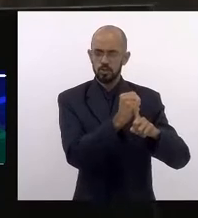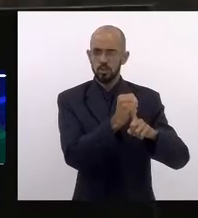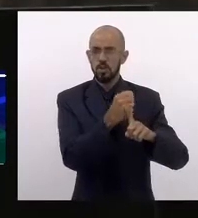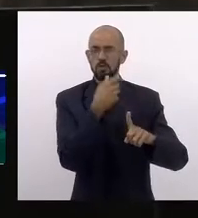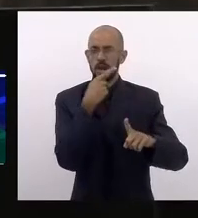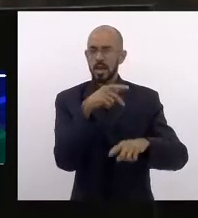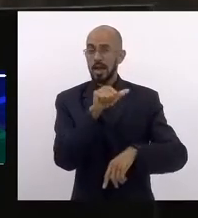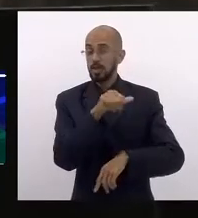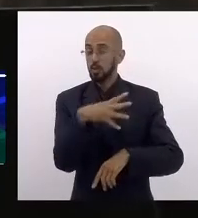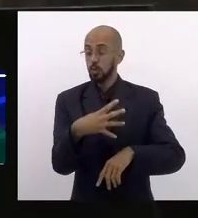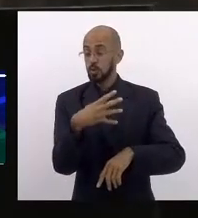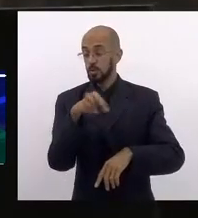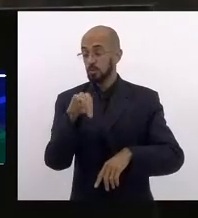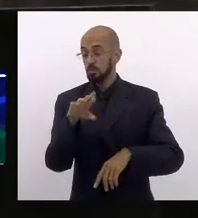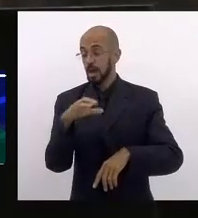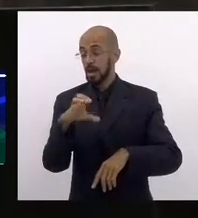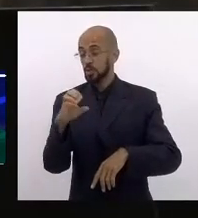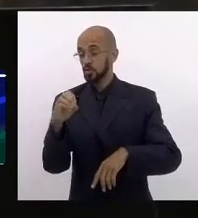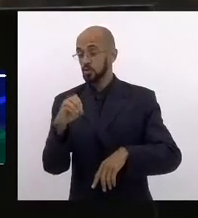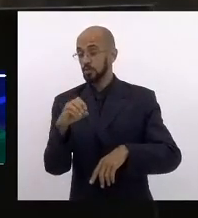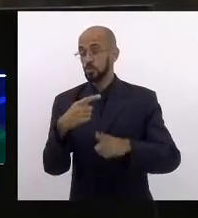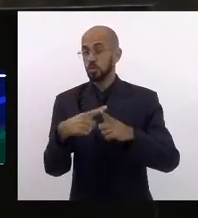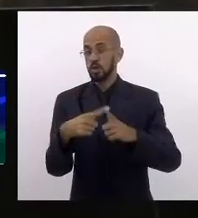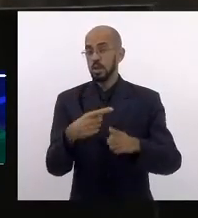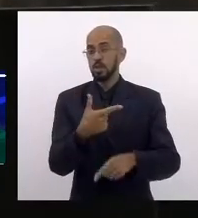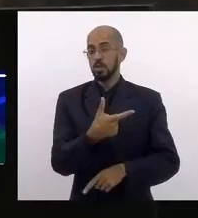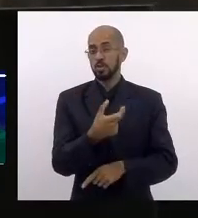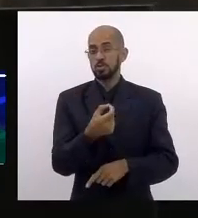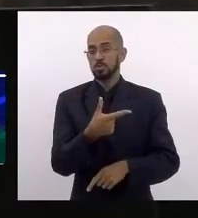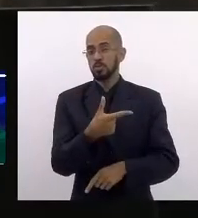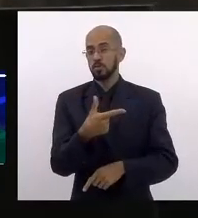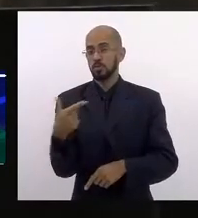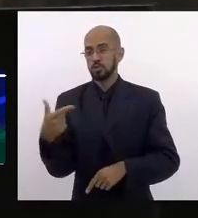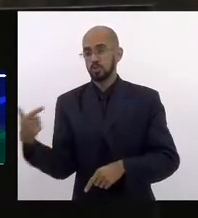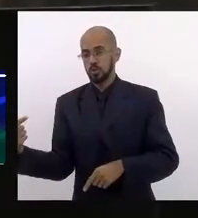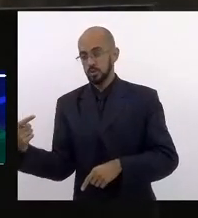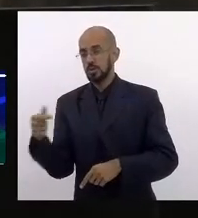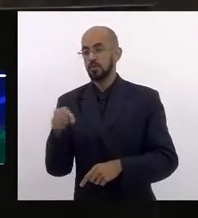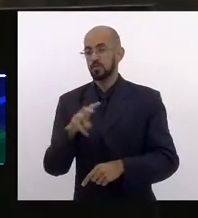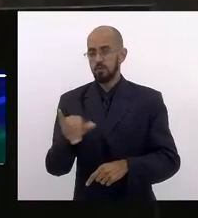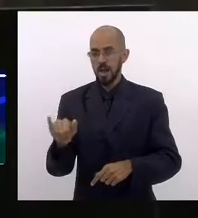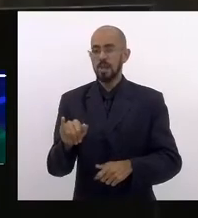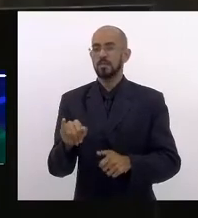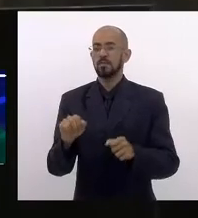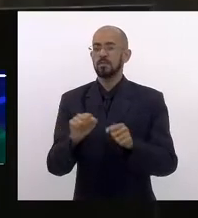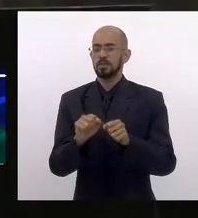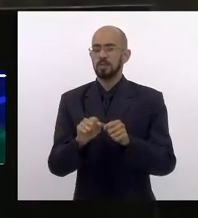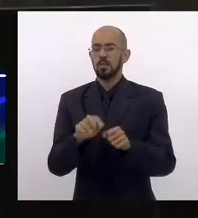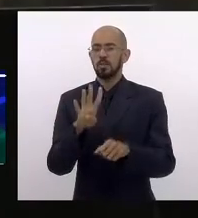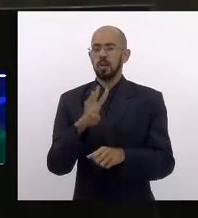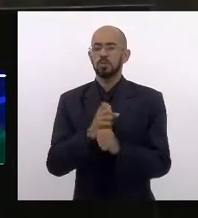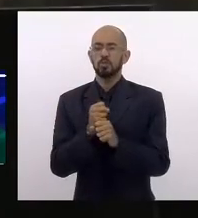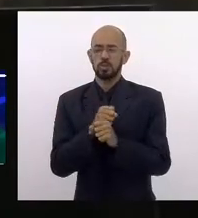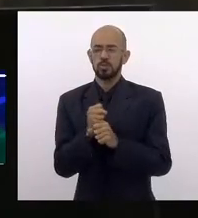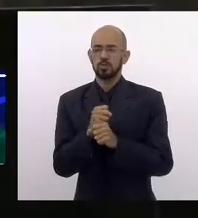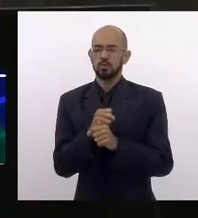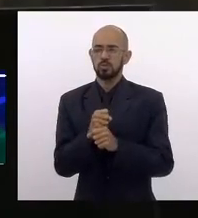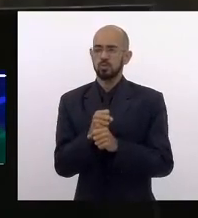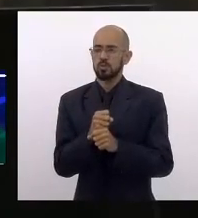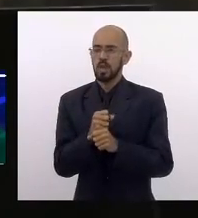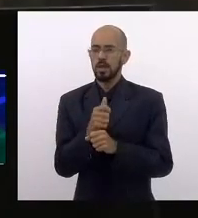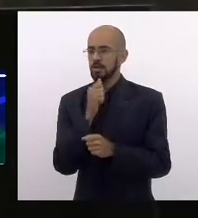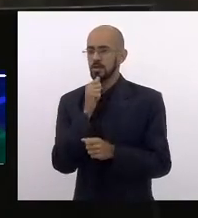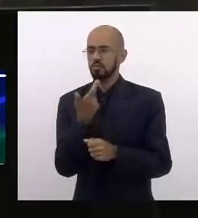porque em 14 de março de 2022 farão 4 anos que não